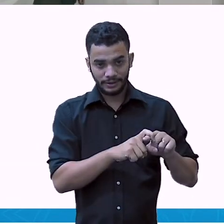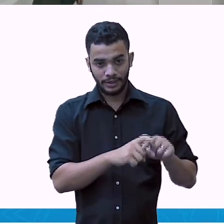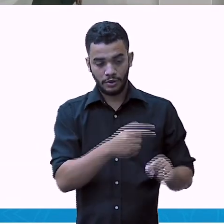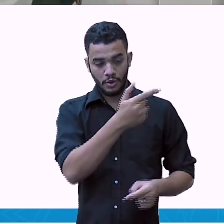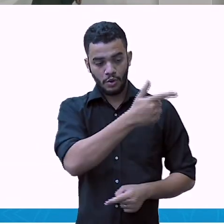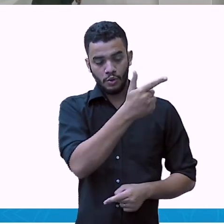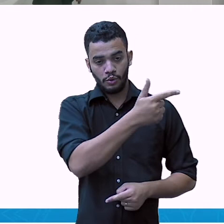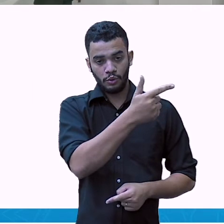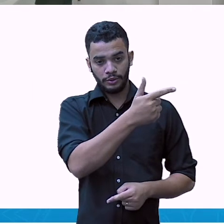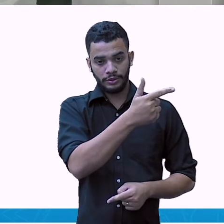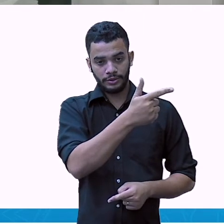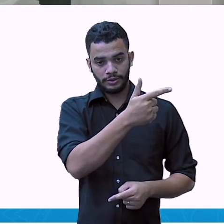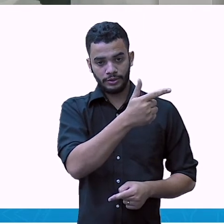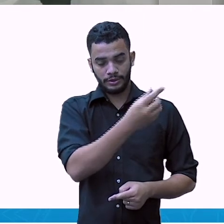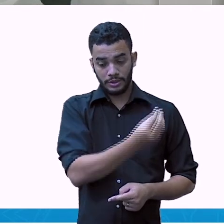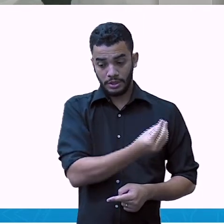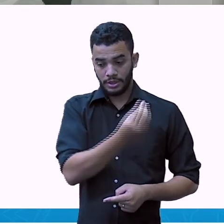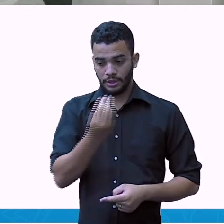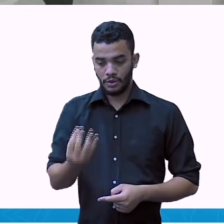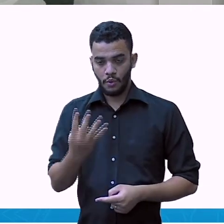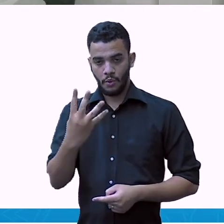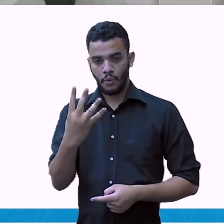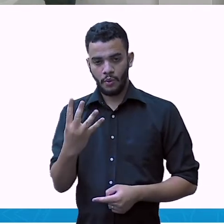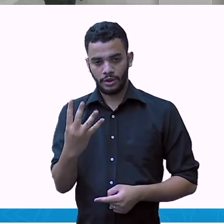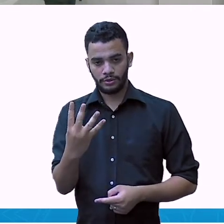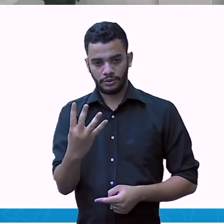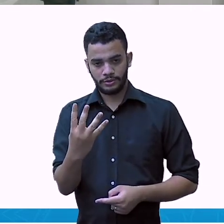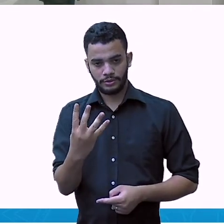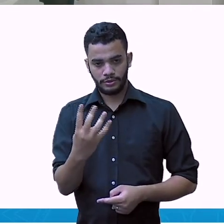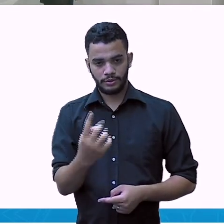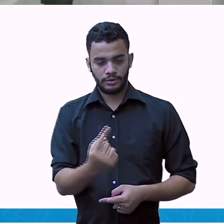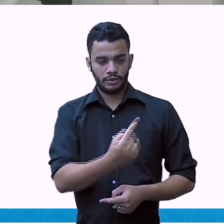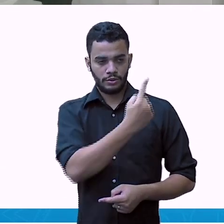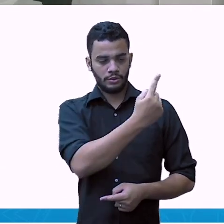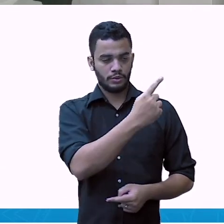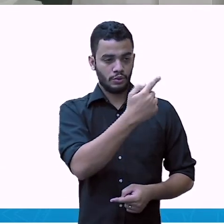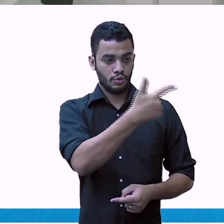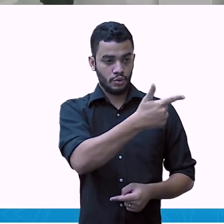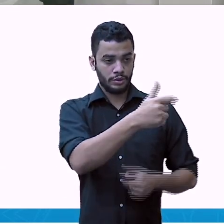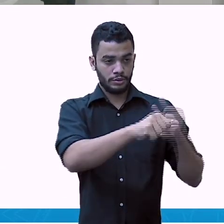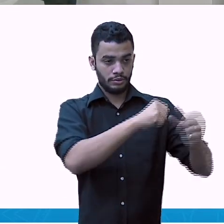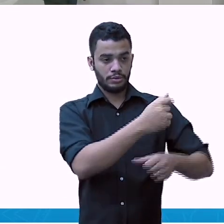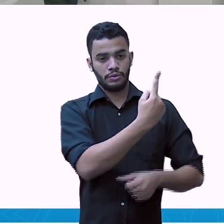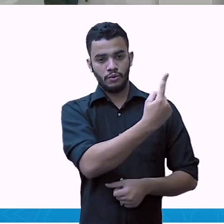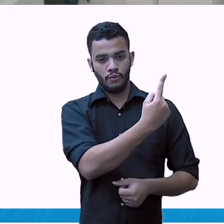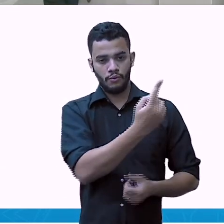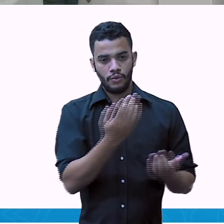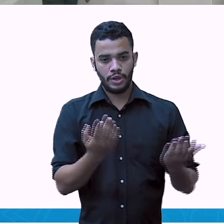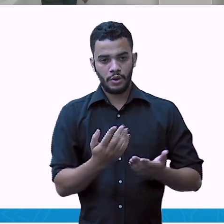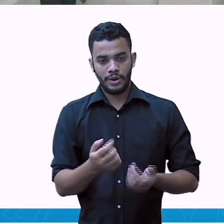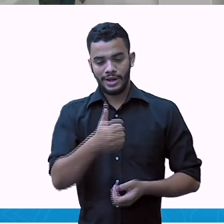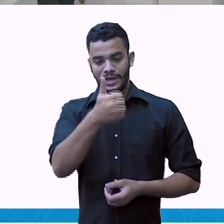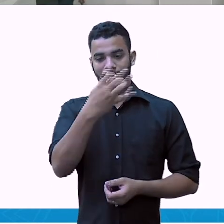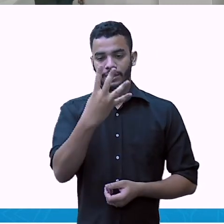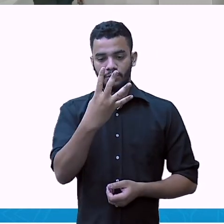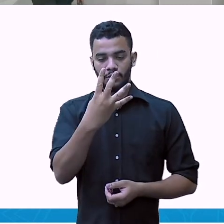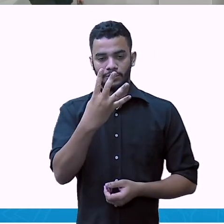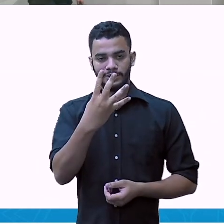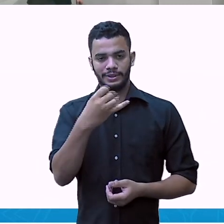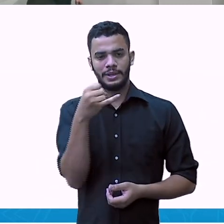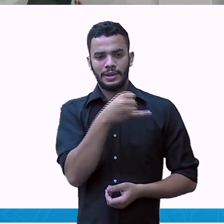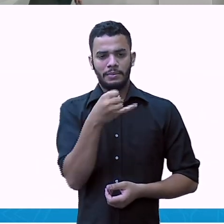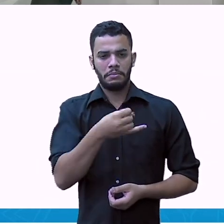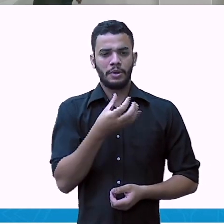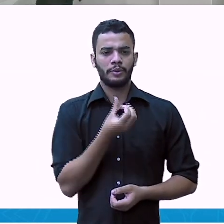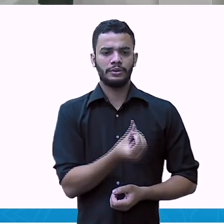algarismo 2. Vai ficar valendo 1, porque eu estou retirando dele, e agora eu tenho 14 tira 6, vão